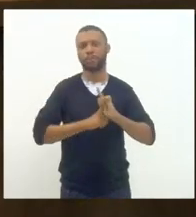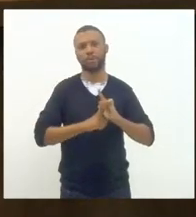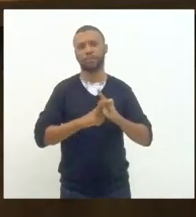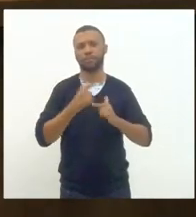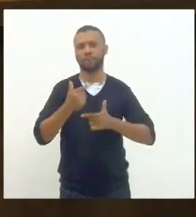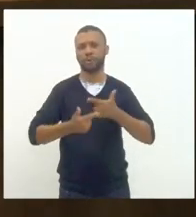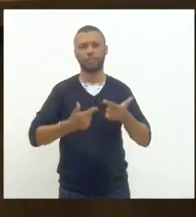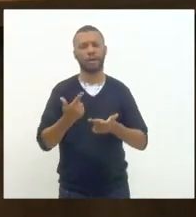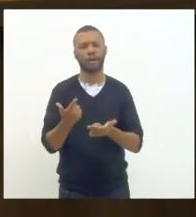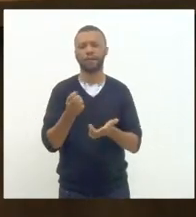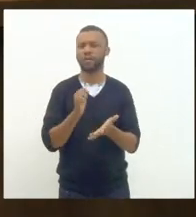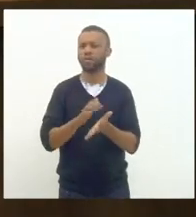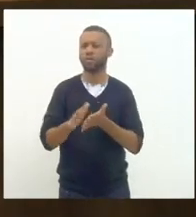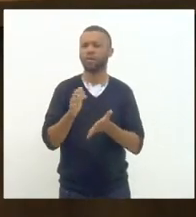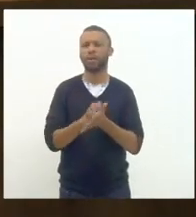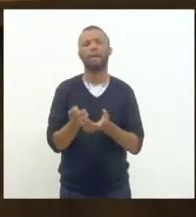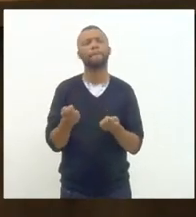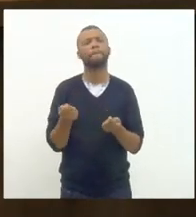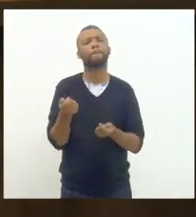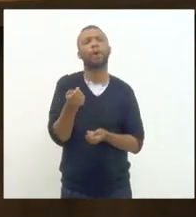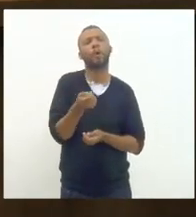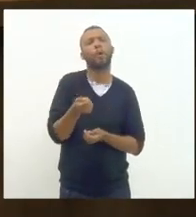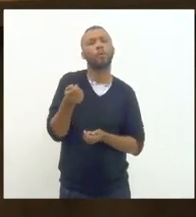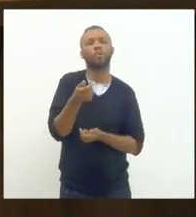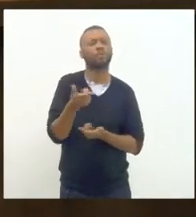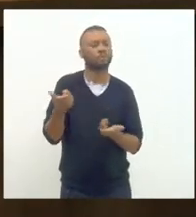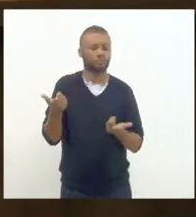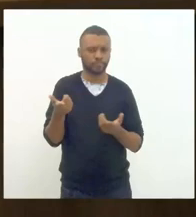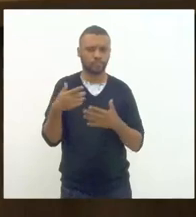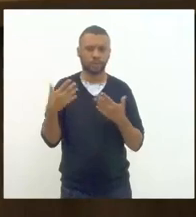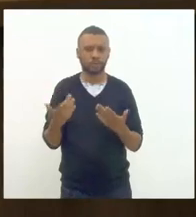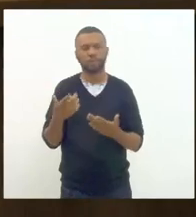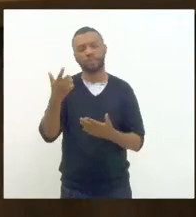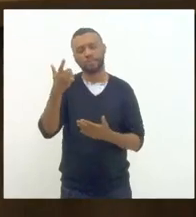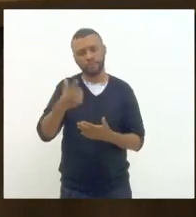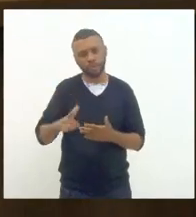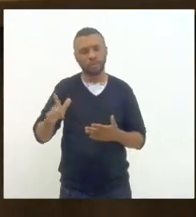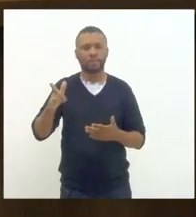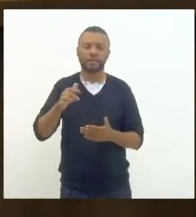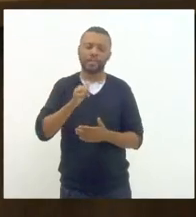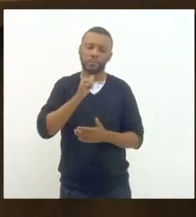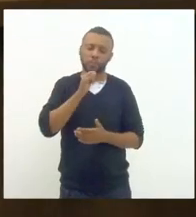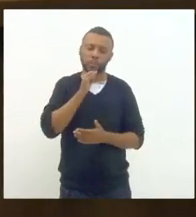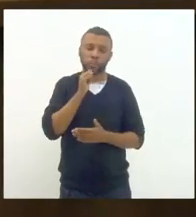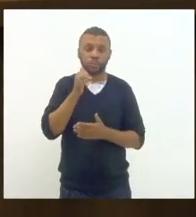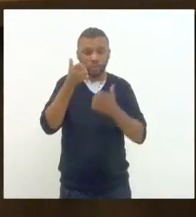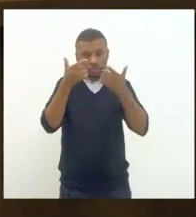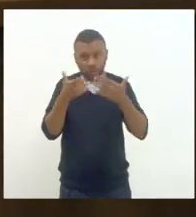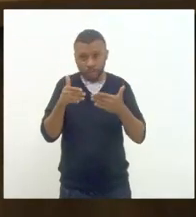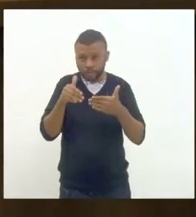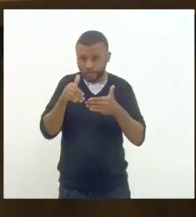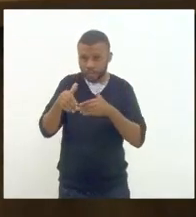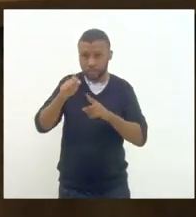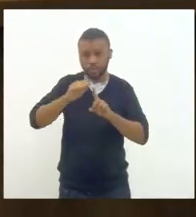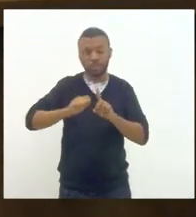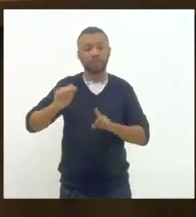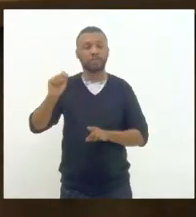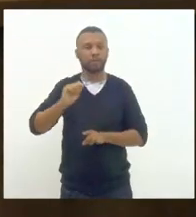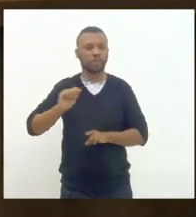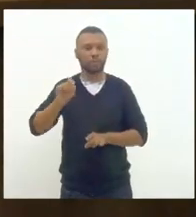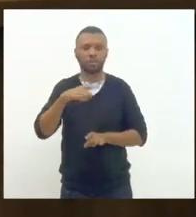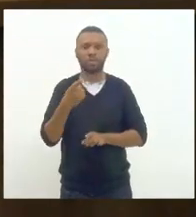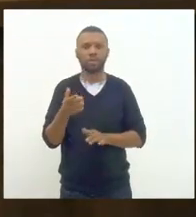pouco custo dá para as operadoras. Então, mais uma vez, lamentar dizer que a partir de agosto nós estamos protocolando